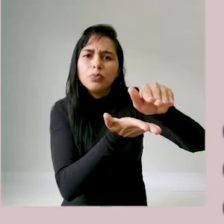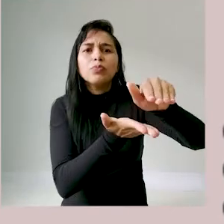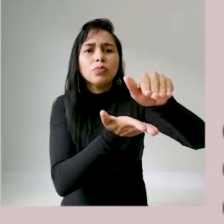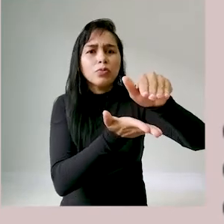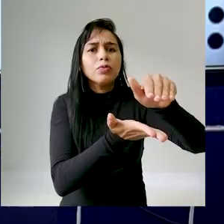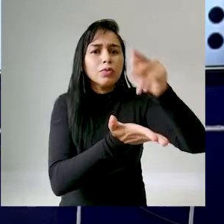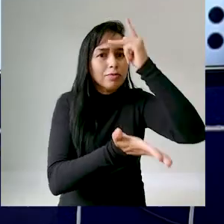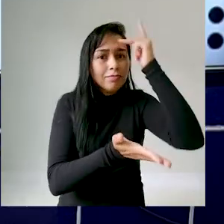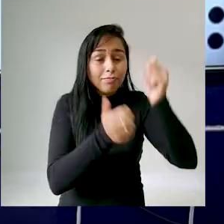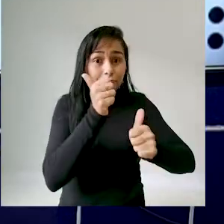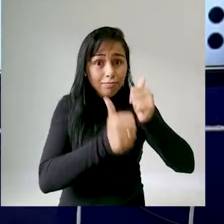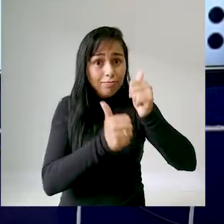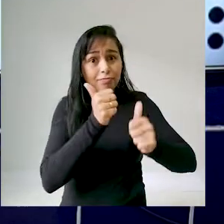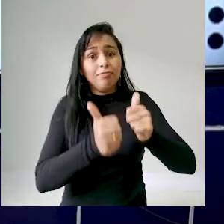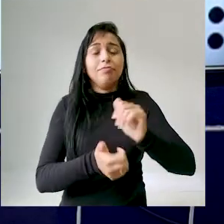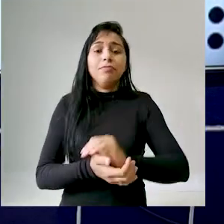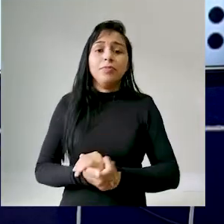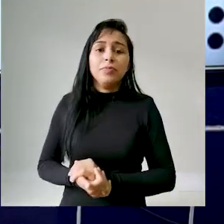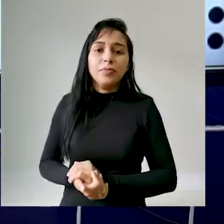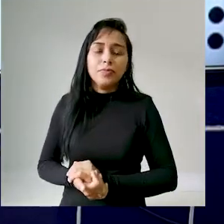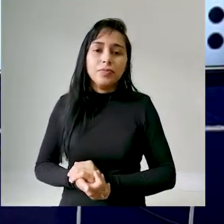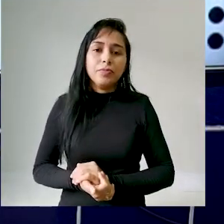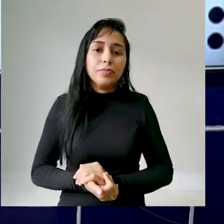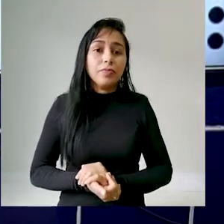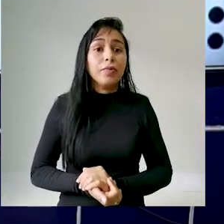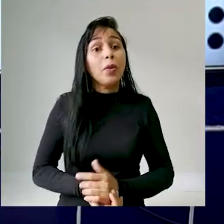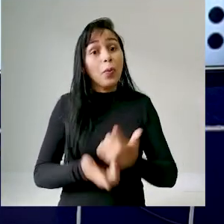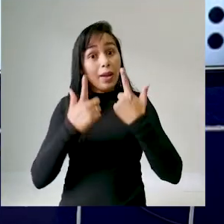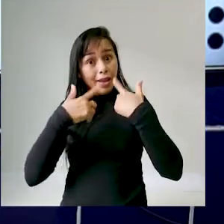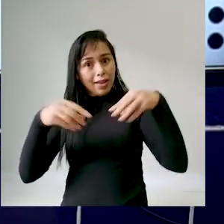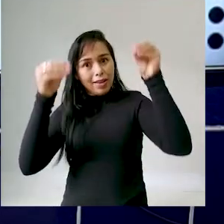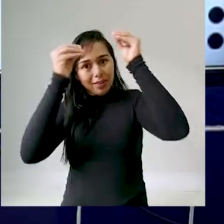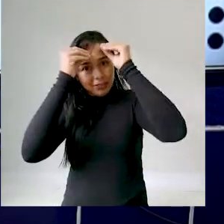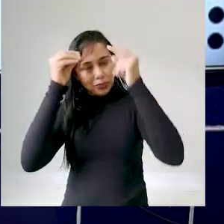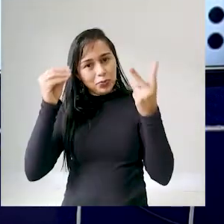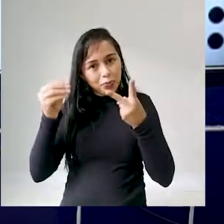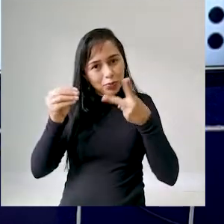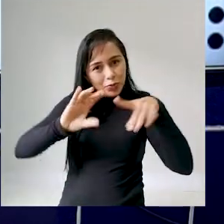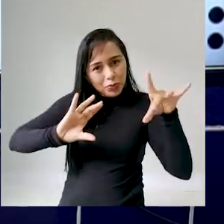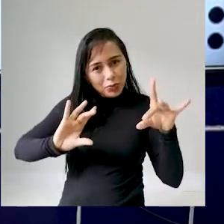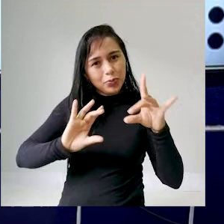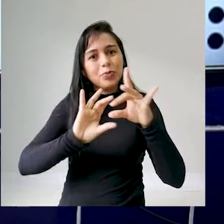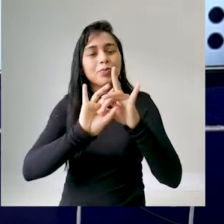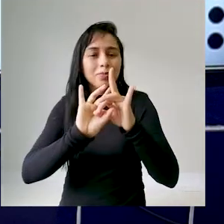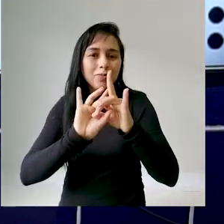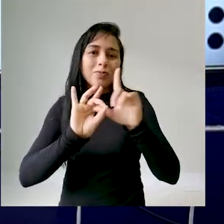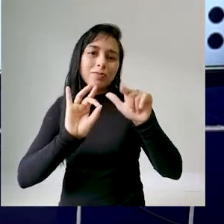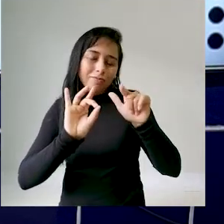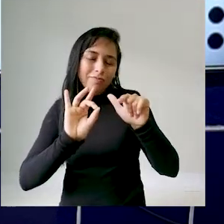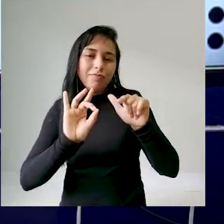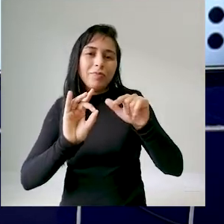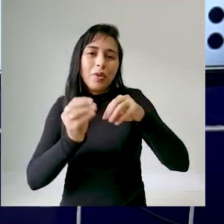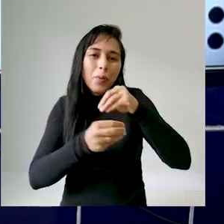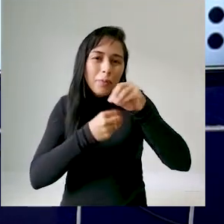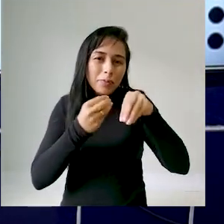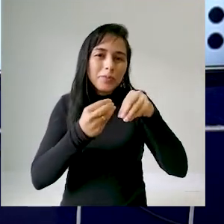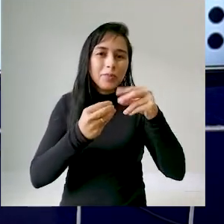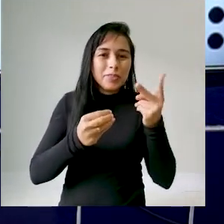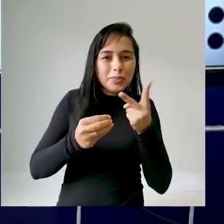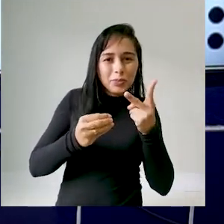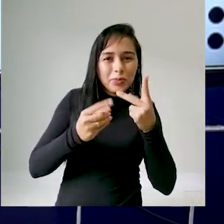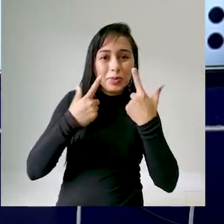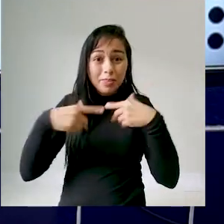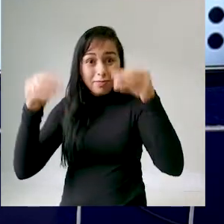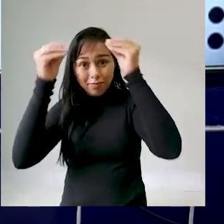verdade? A linguagem híbrida, como eu já expliquei para vocês, é quando temos a mistura. Ela também é chamada de linguagem mista, devido a